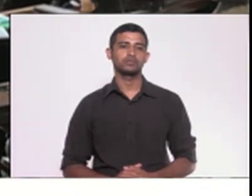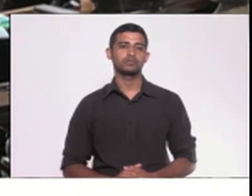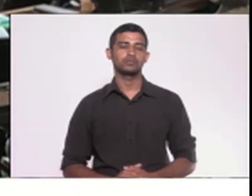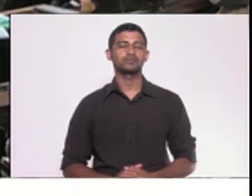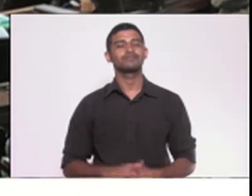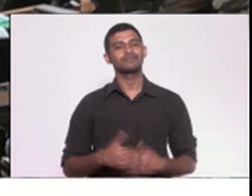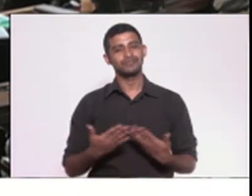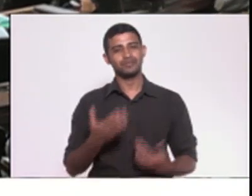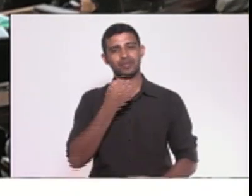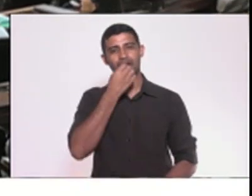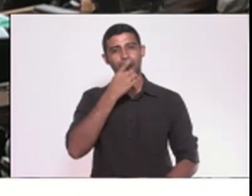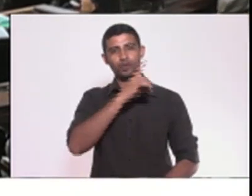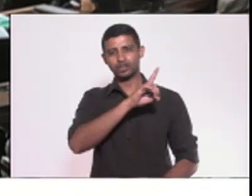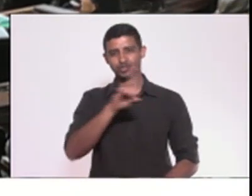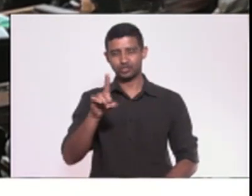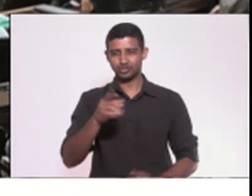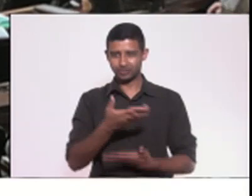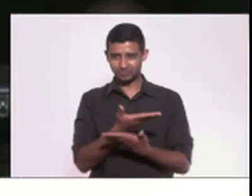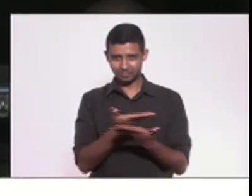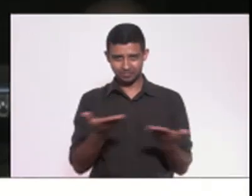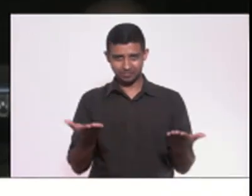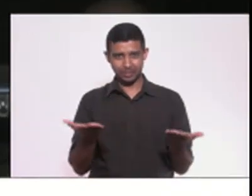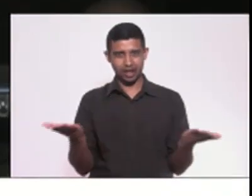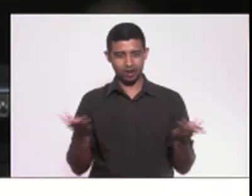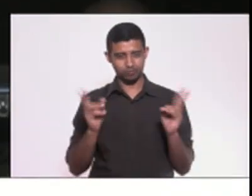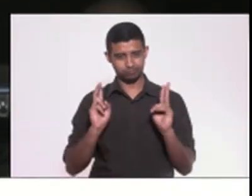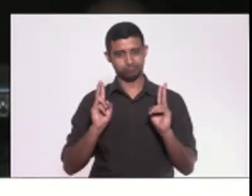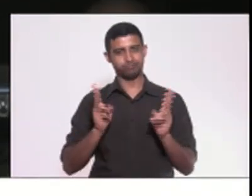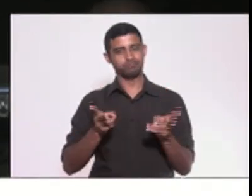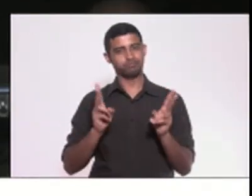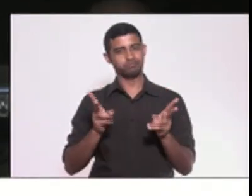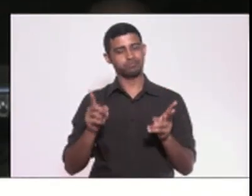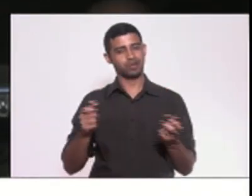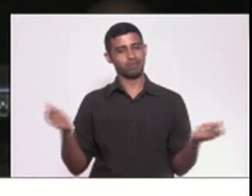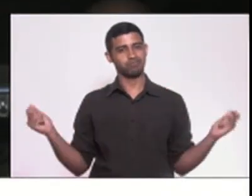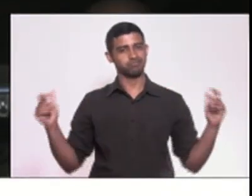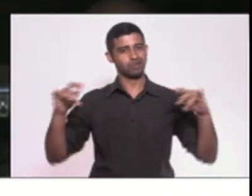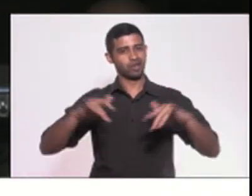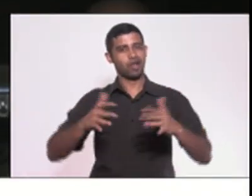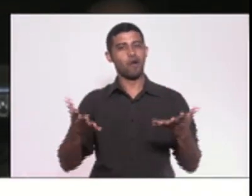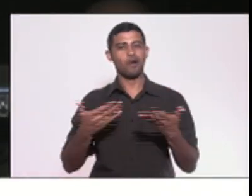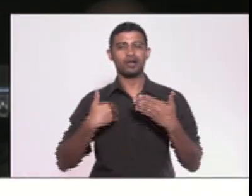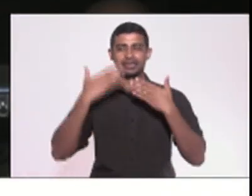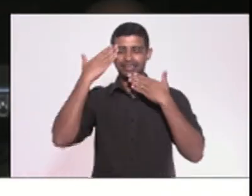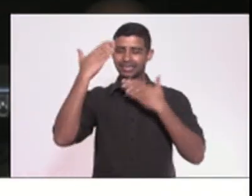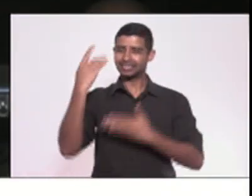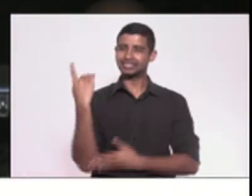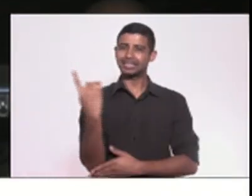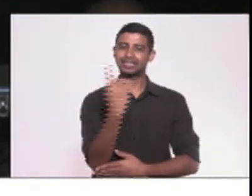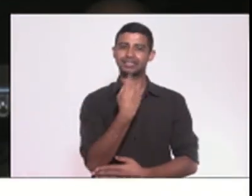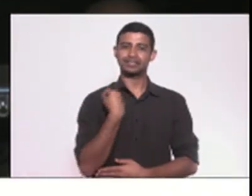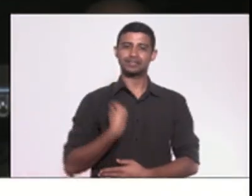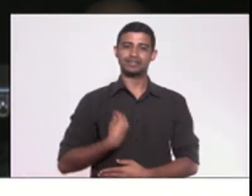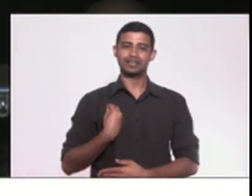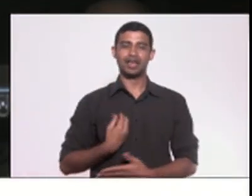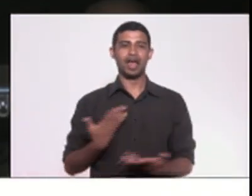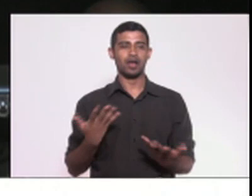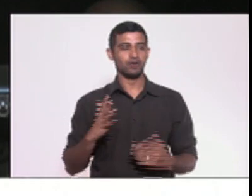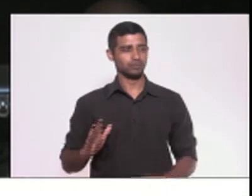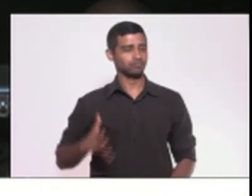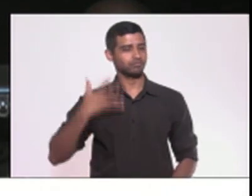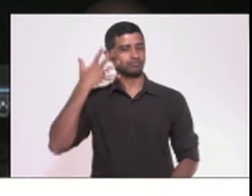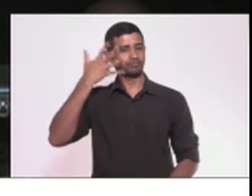Bem, bom dia a todos. Dando prosseguimento ao nosso encontro, agradecendo a presença de todos, eu passo a